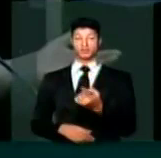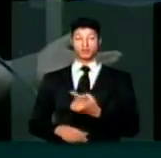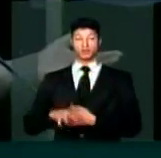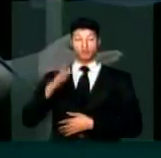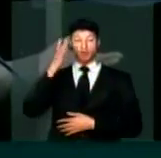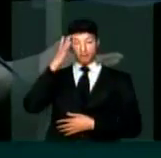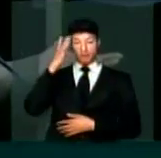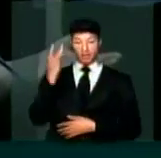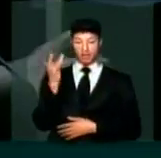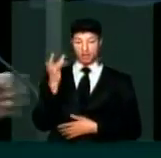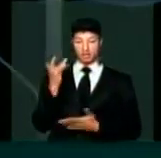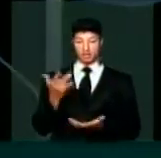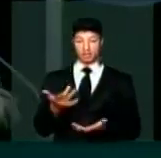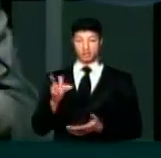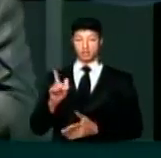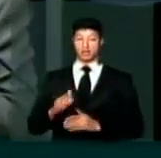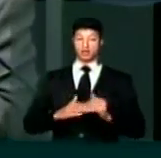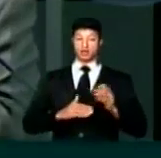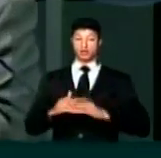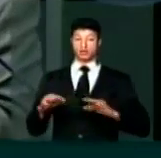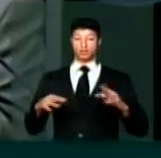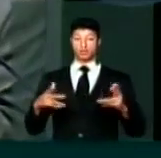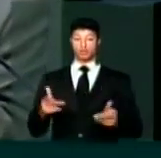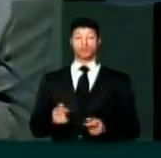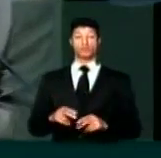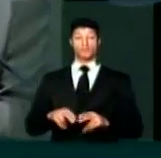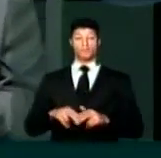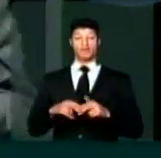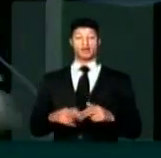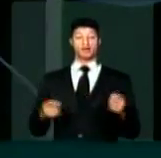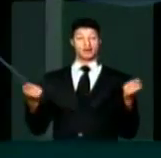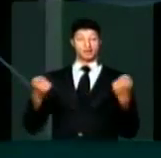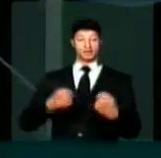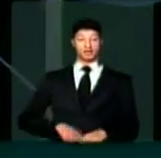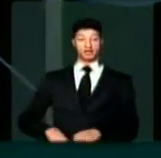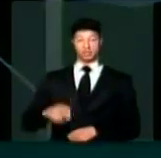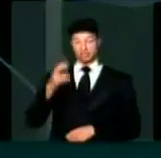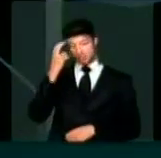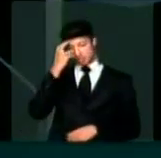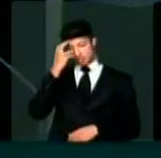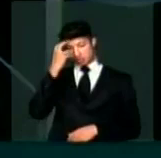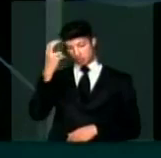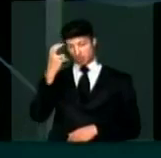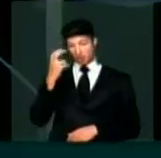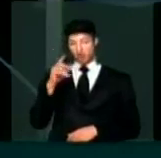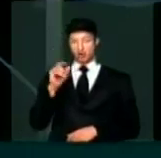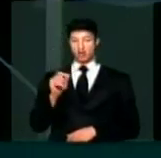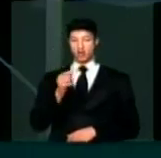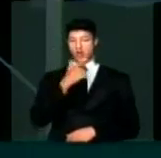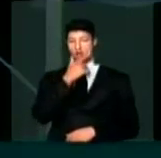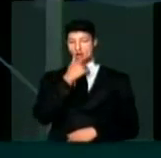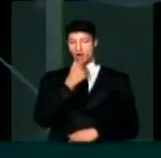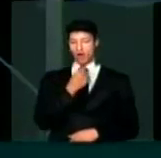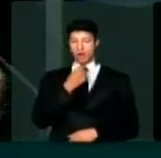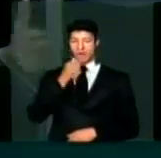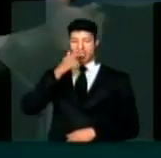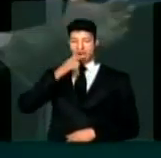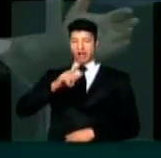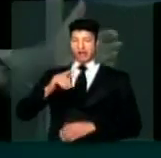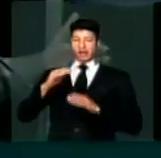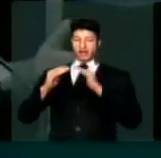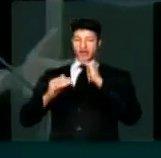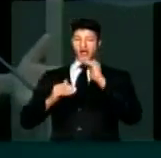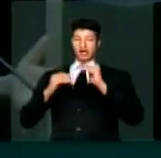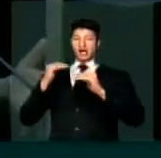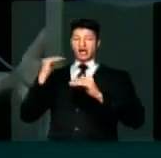o amanhã. É sobretudo por essa capacidade intelectual que o homem consegue